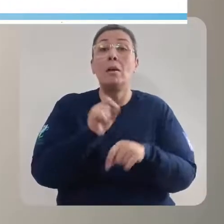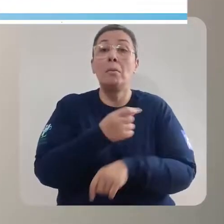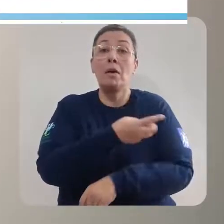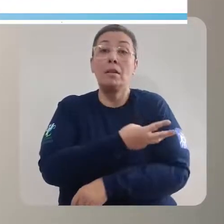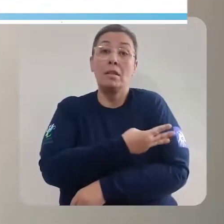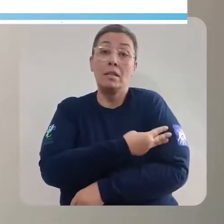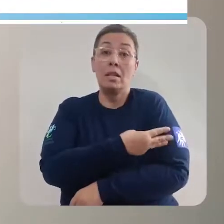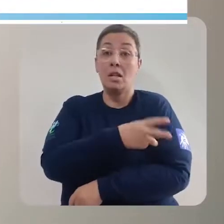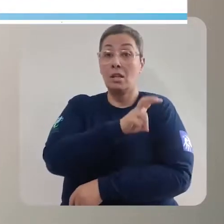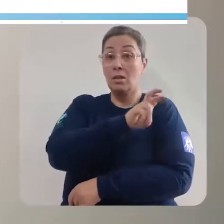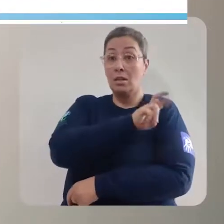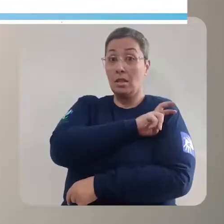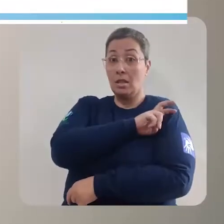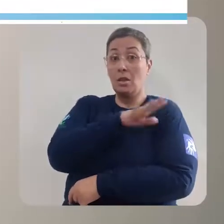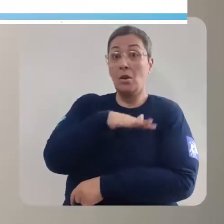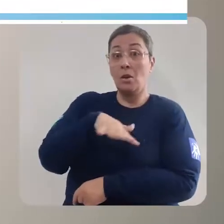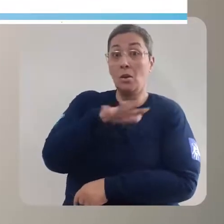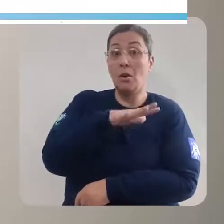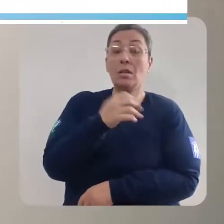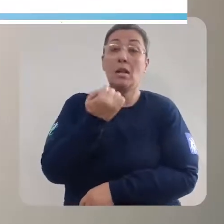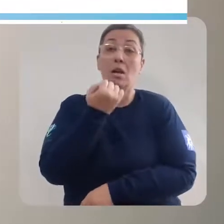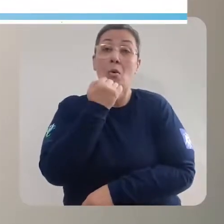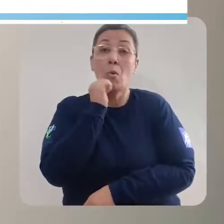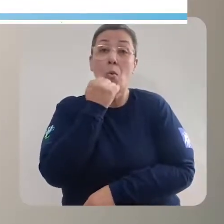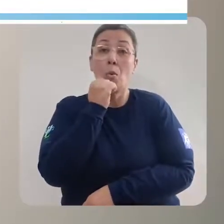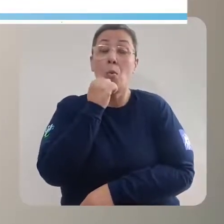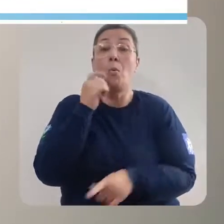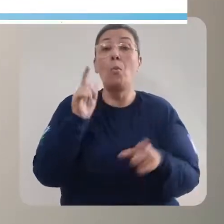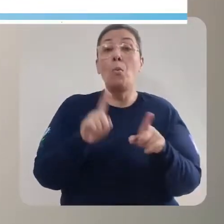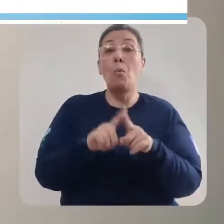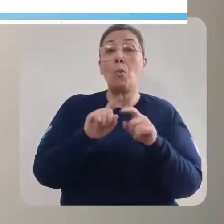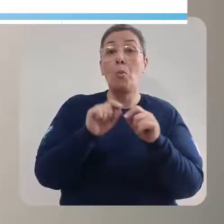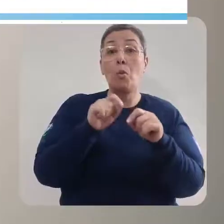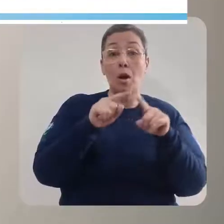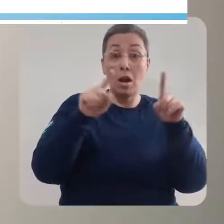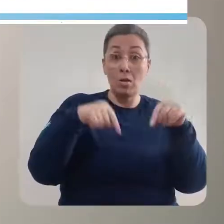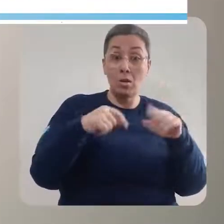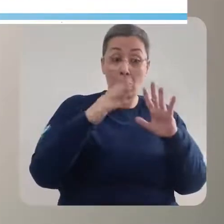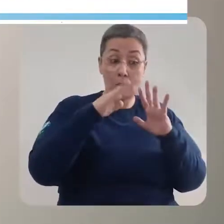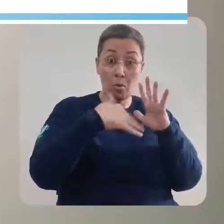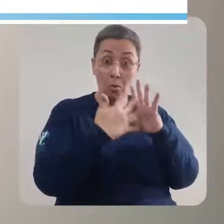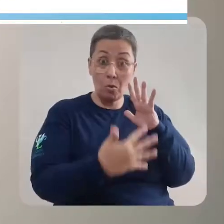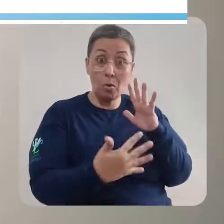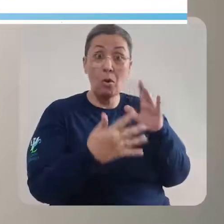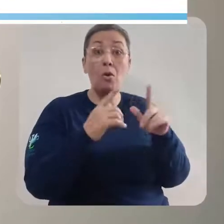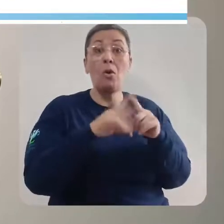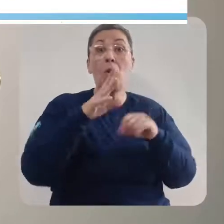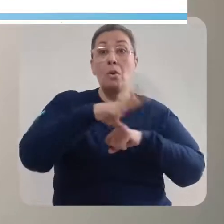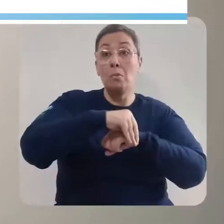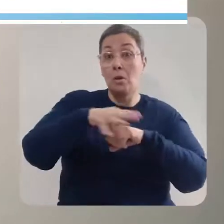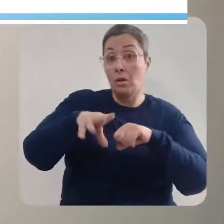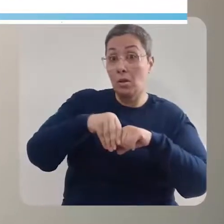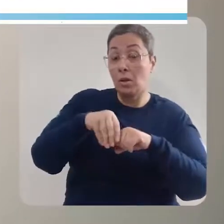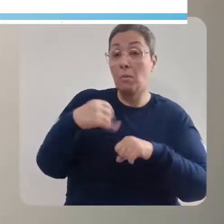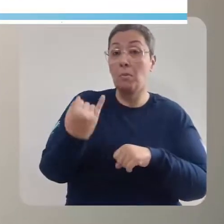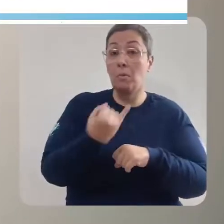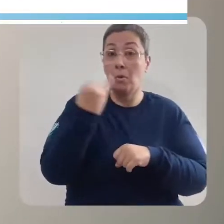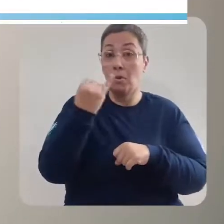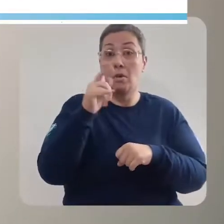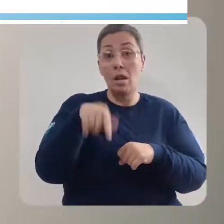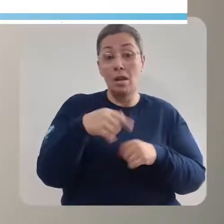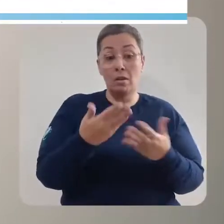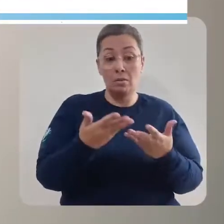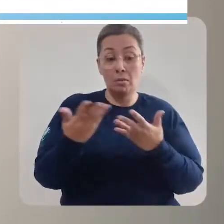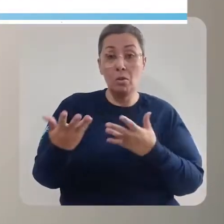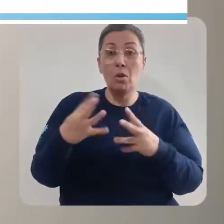no terceiro e quinto ano, na parte de ciências, né, no quadro, repertórios importantes, que